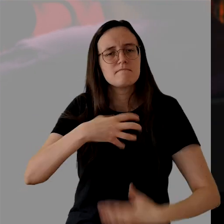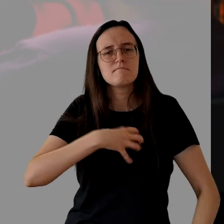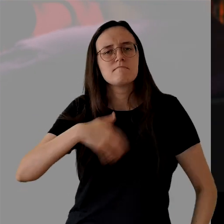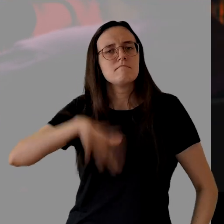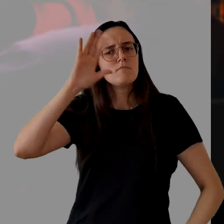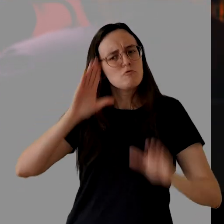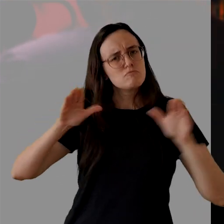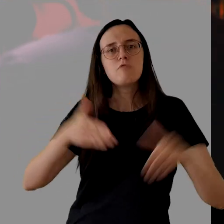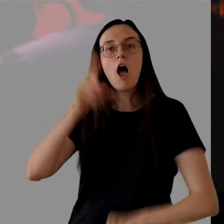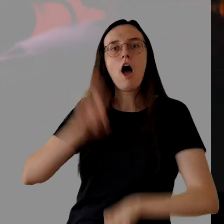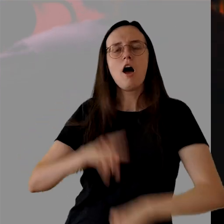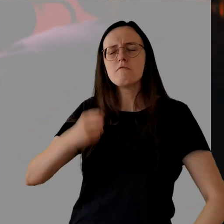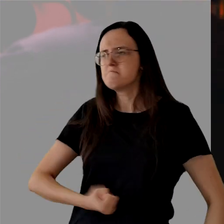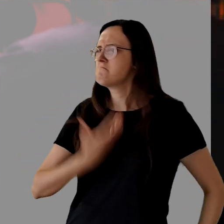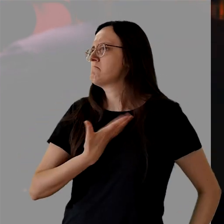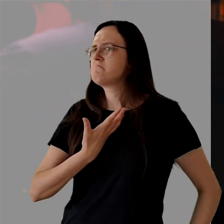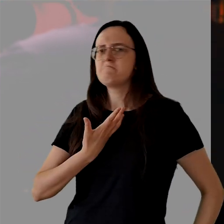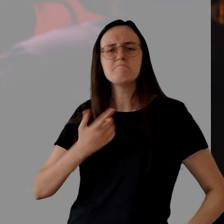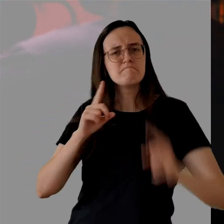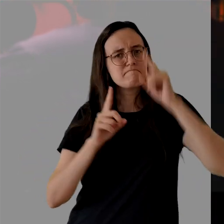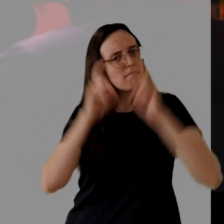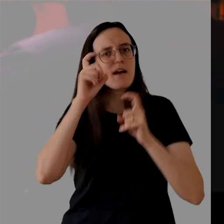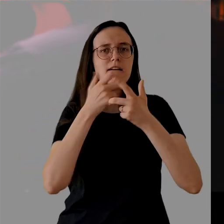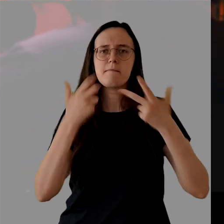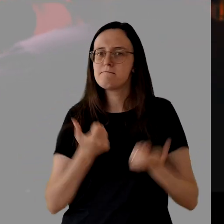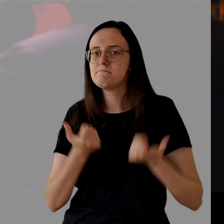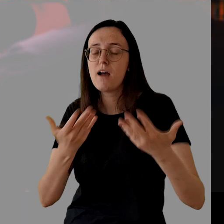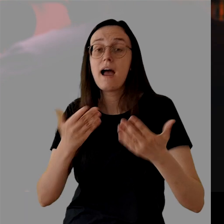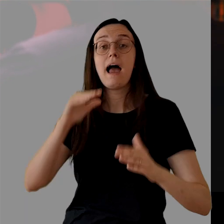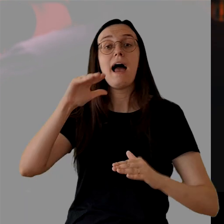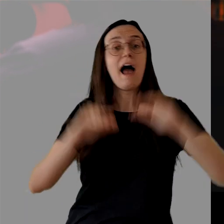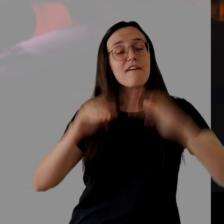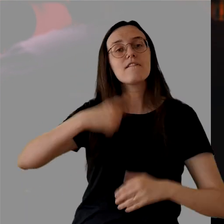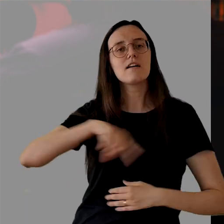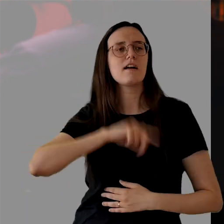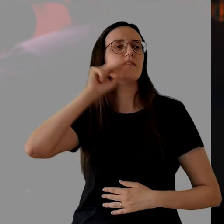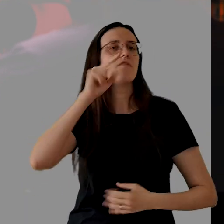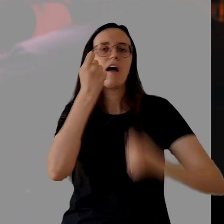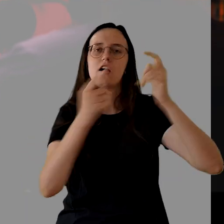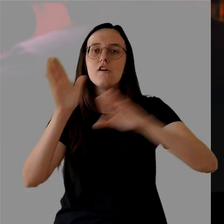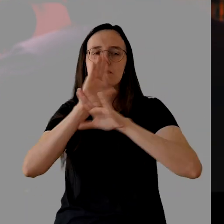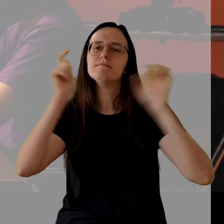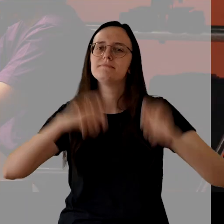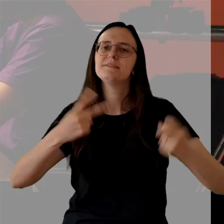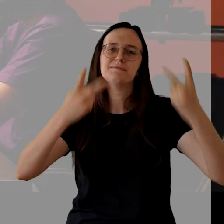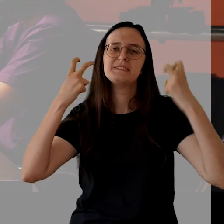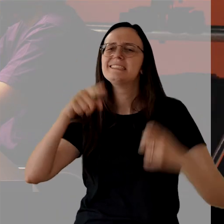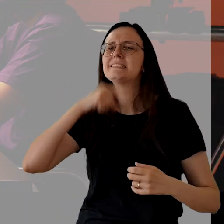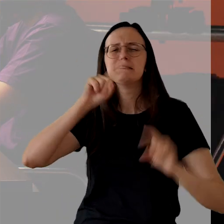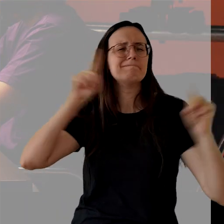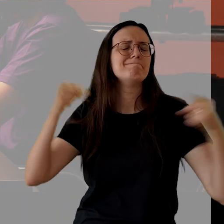afoito ali na hora, para poder ter aquela expressão. E às vezes a gente vê em alguns filmes que é nítido que não está